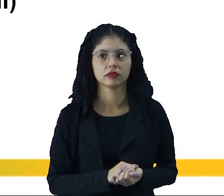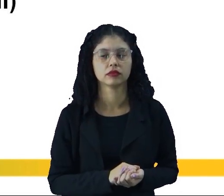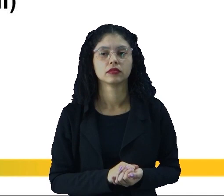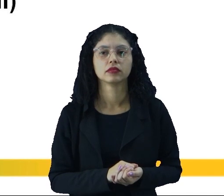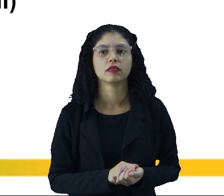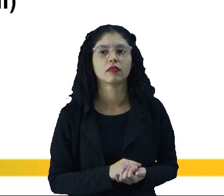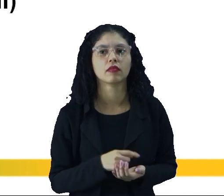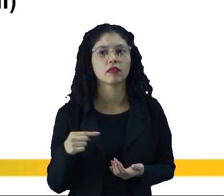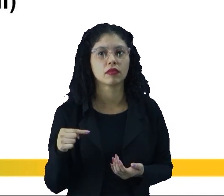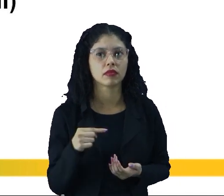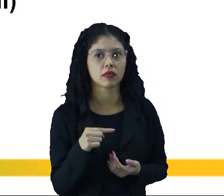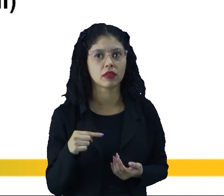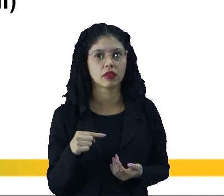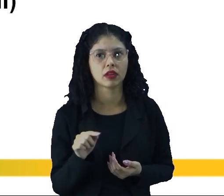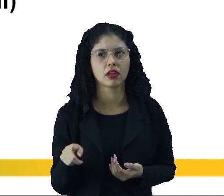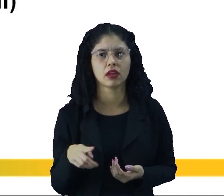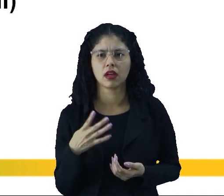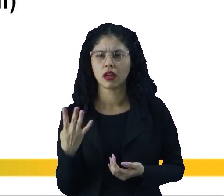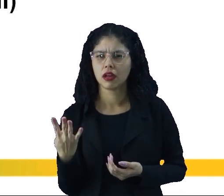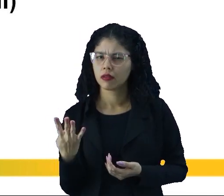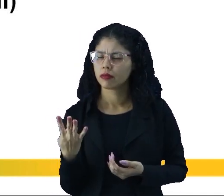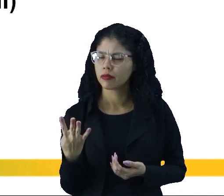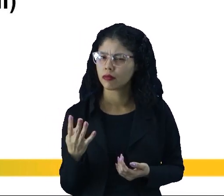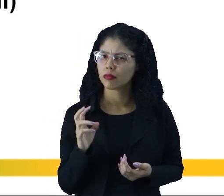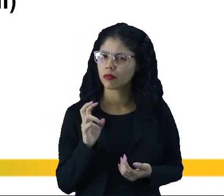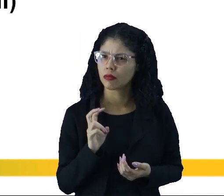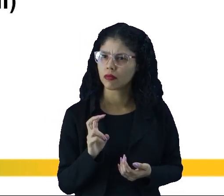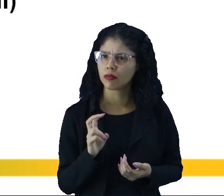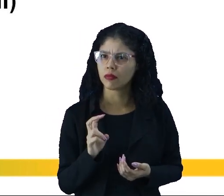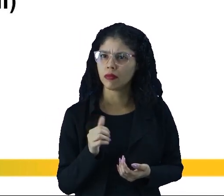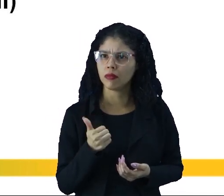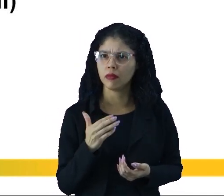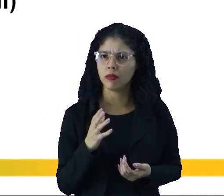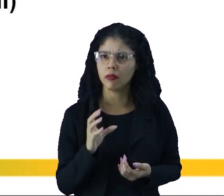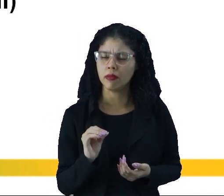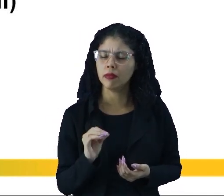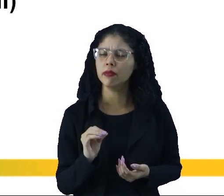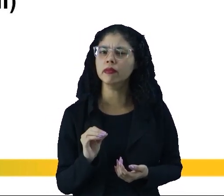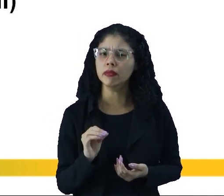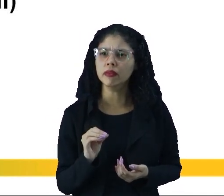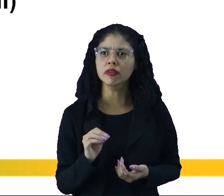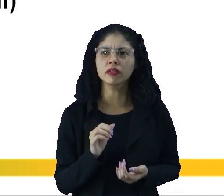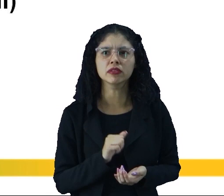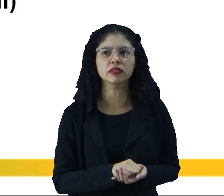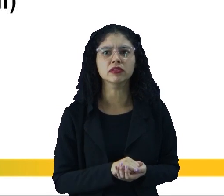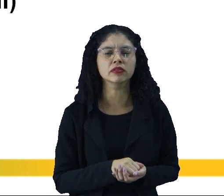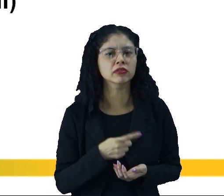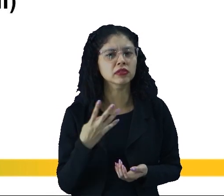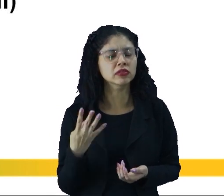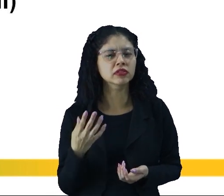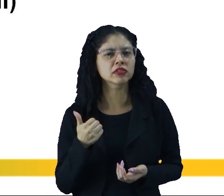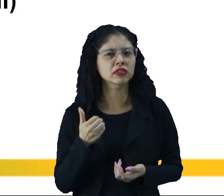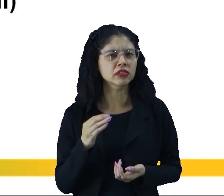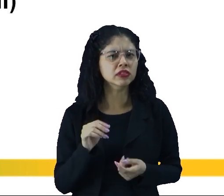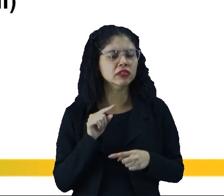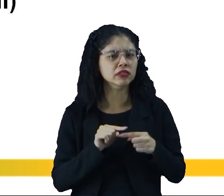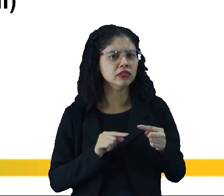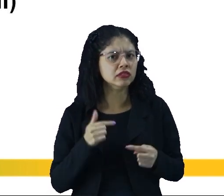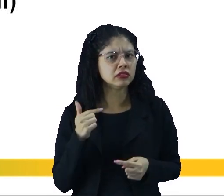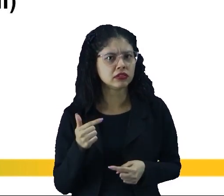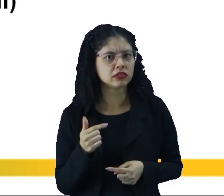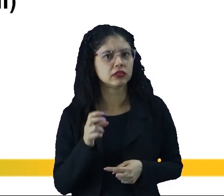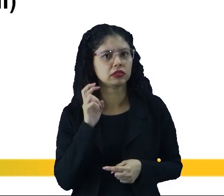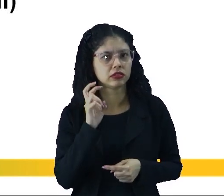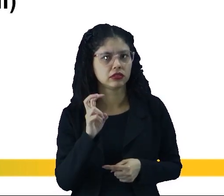o t. O g, quanto é que vale na questão que ele deu? 10, isso mesmo, 10. Quanto é 10 dividido para